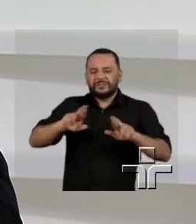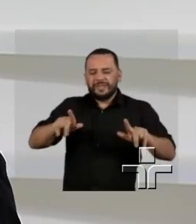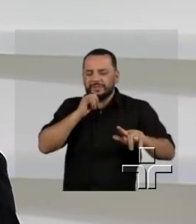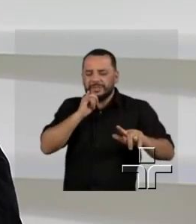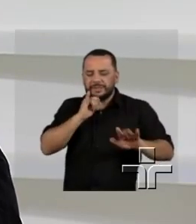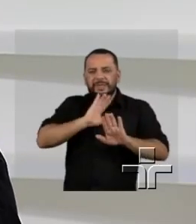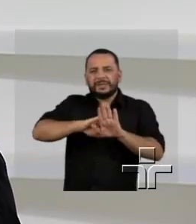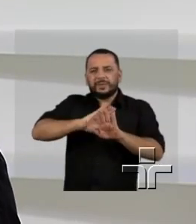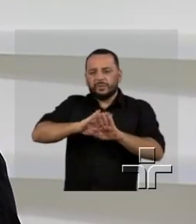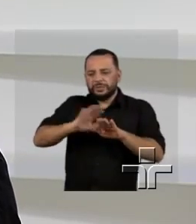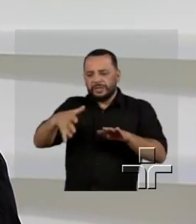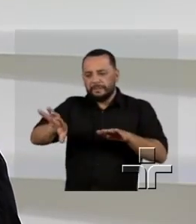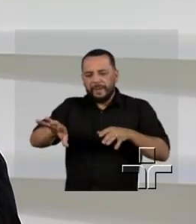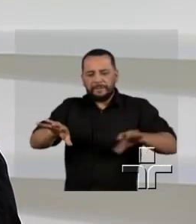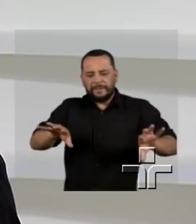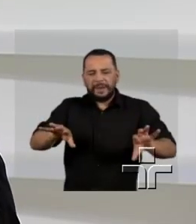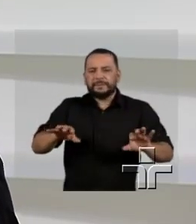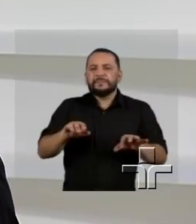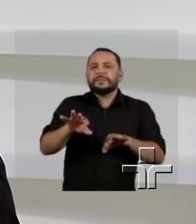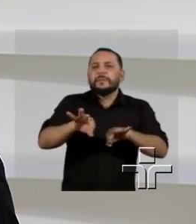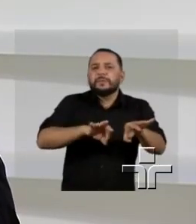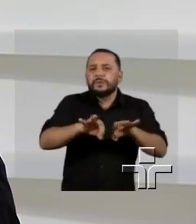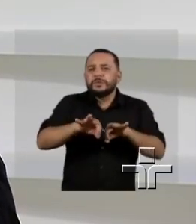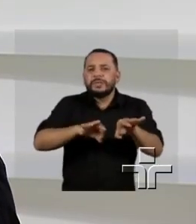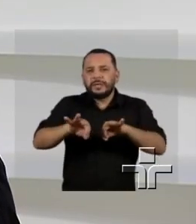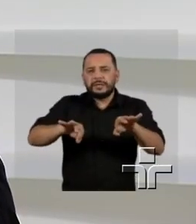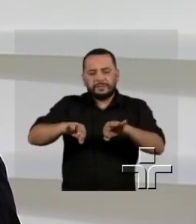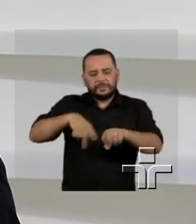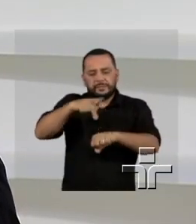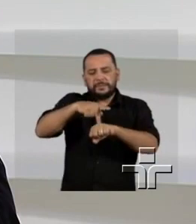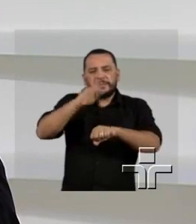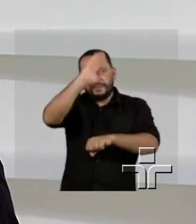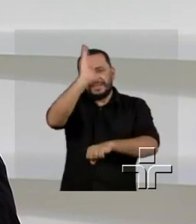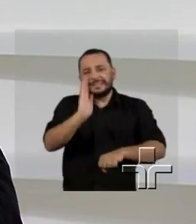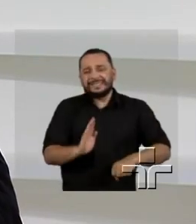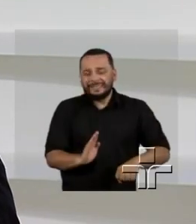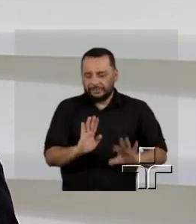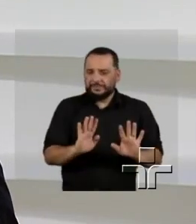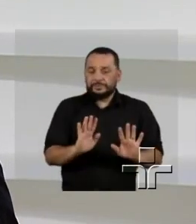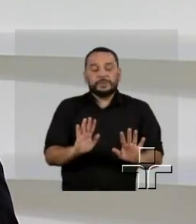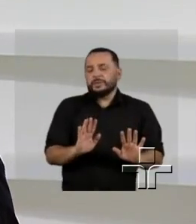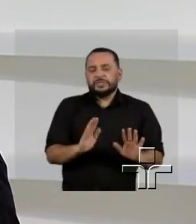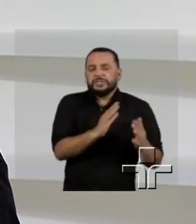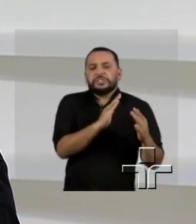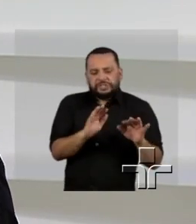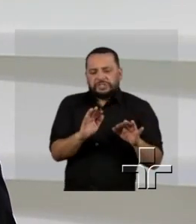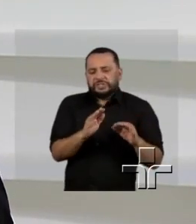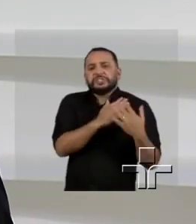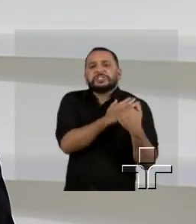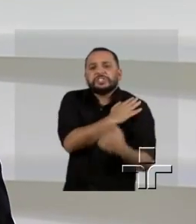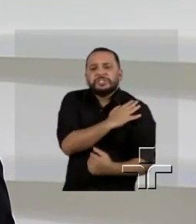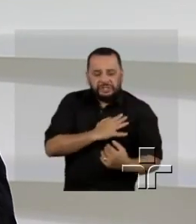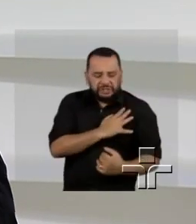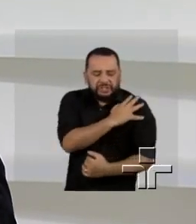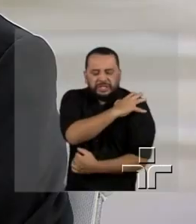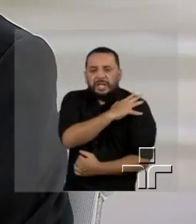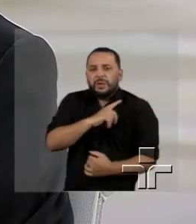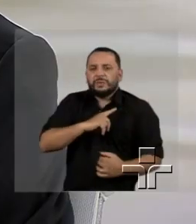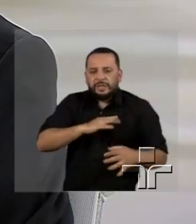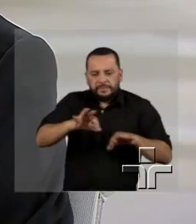já do sistema anterior e por aí vai. E um pequeno grupo mais ideológico, né? Mas, no geral,